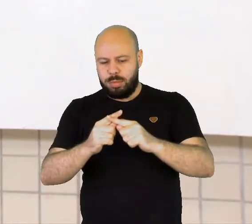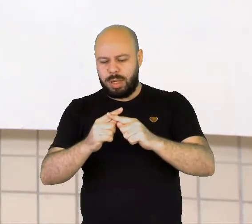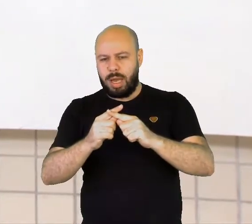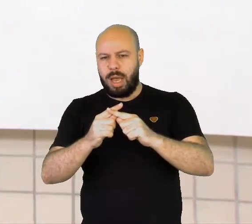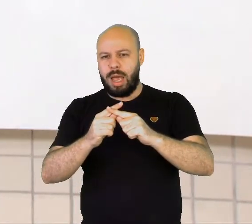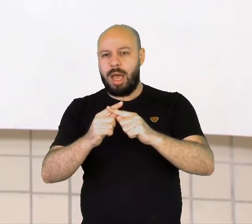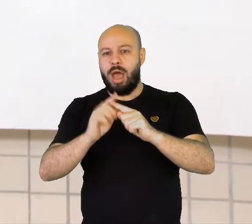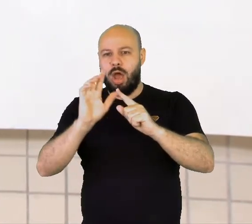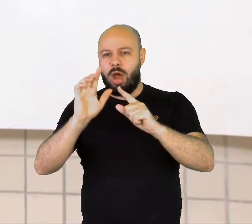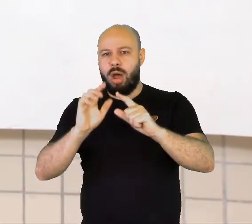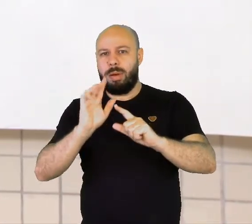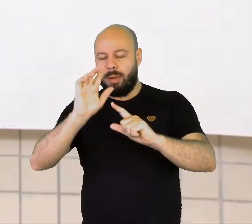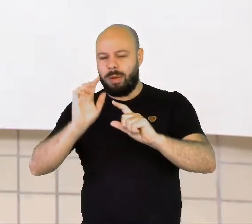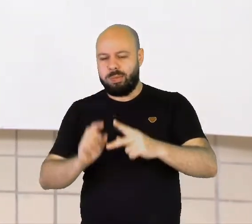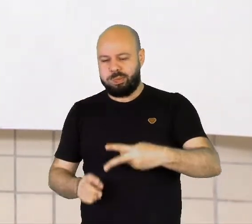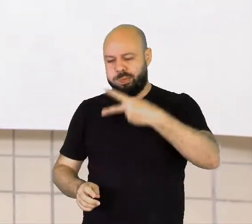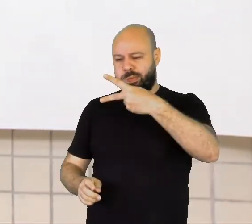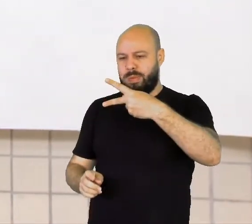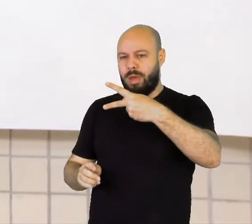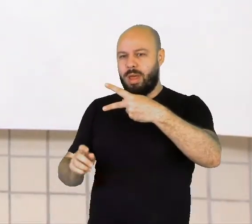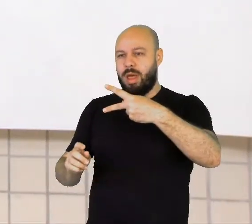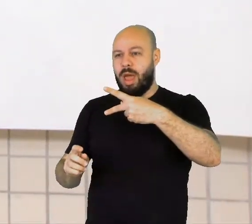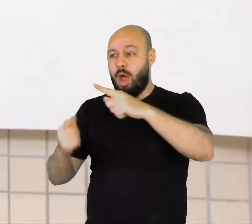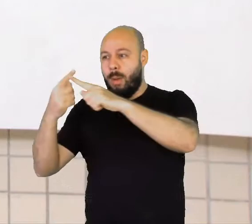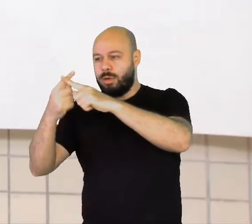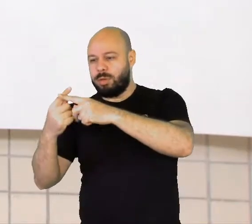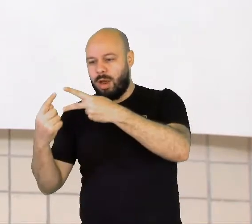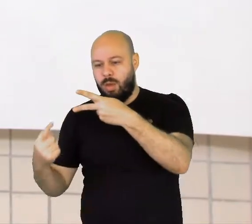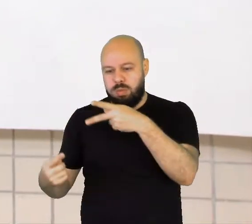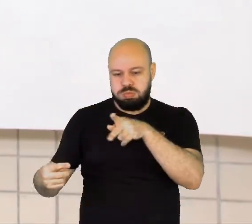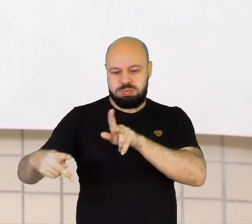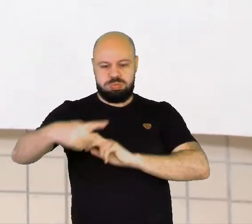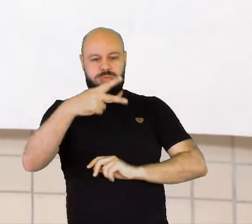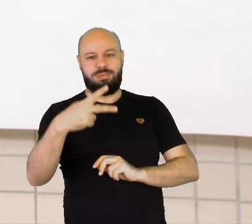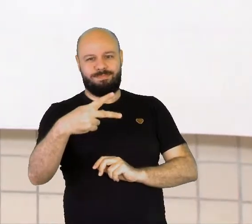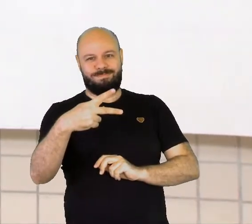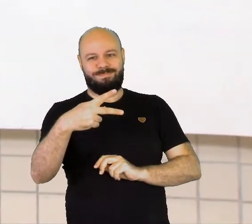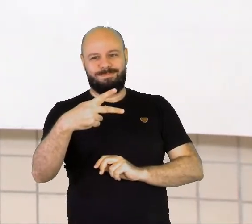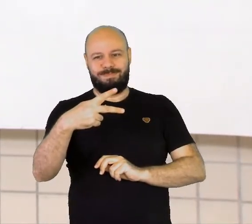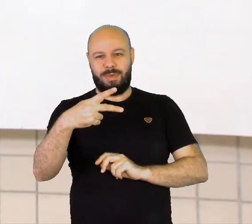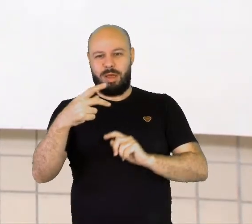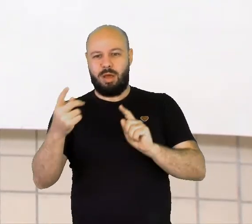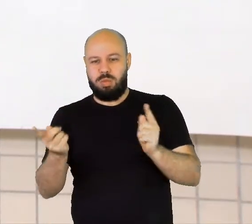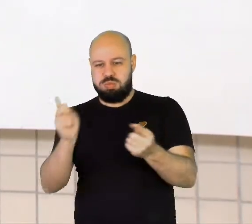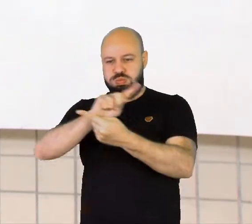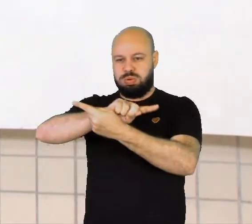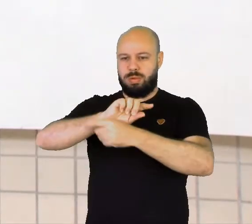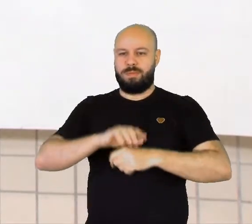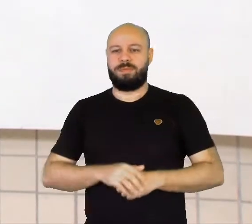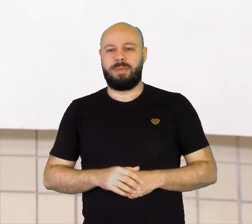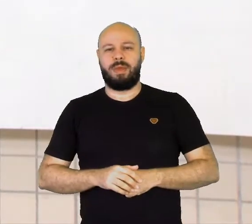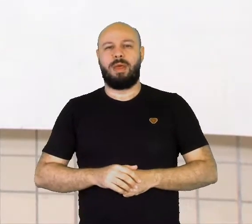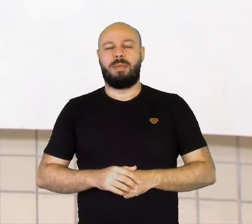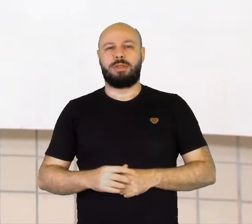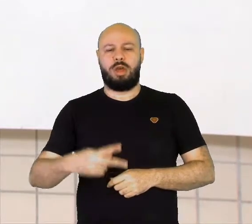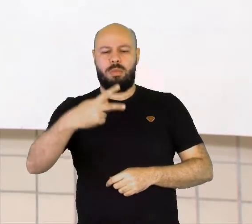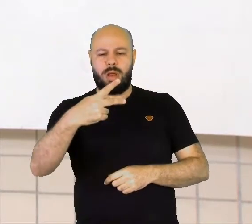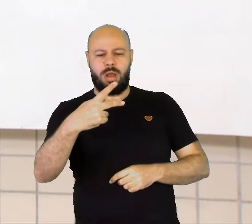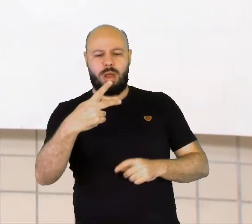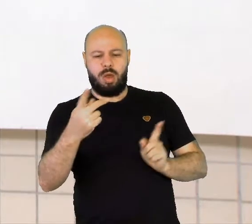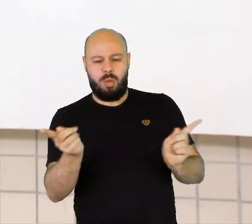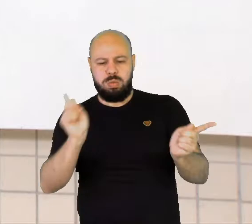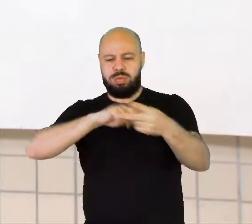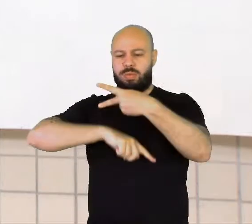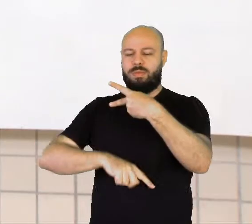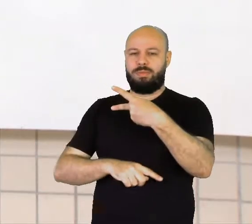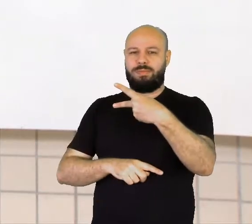de menor ou de maior um pelo outro, tá? Se eu tenho o sinal de menor, eu vou trocar pelo de maior. Se eu tenho o sinal de